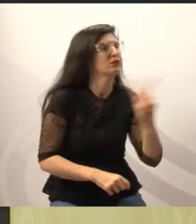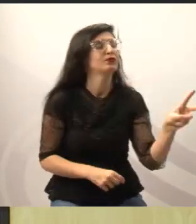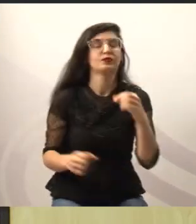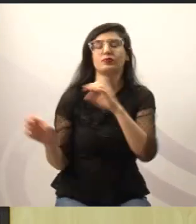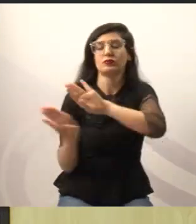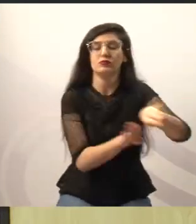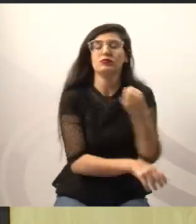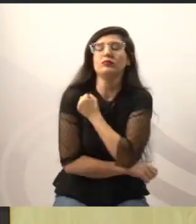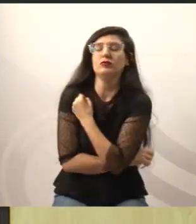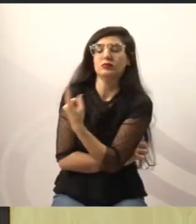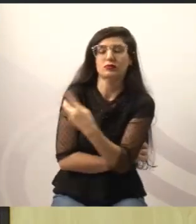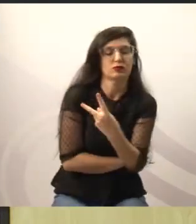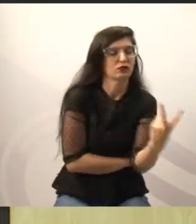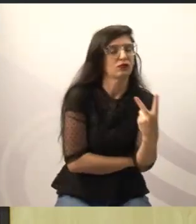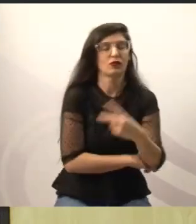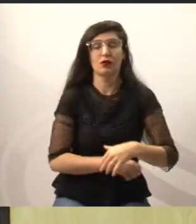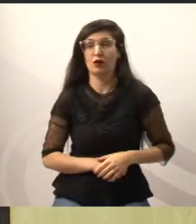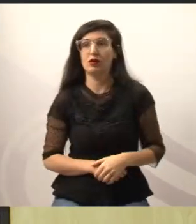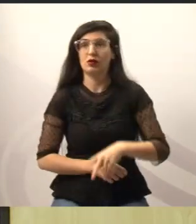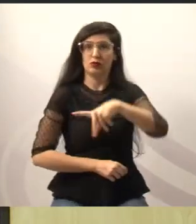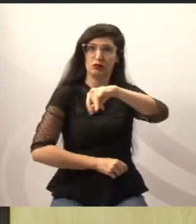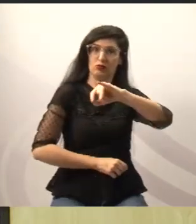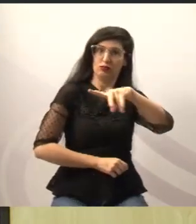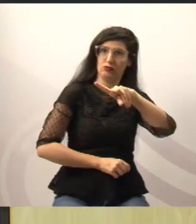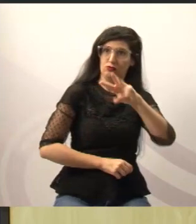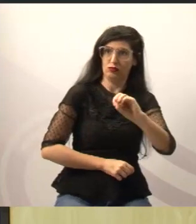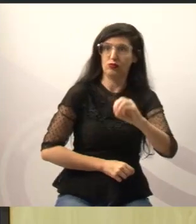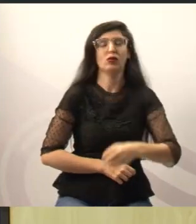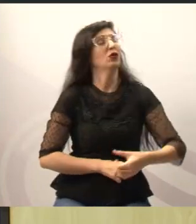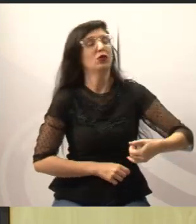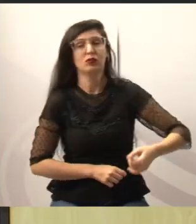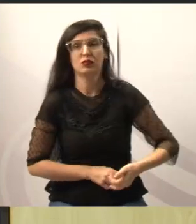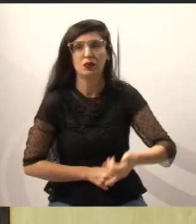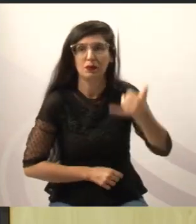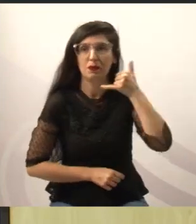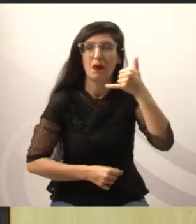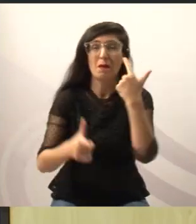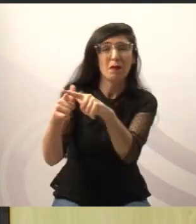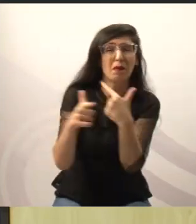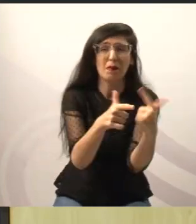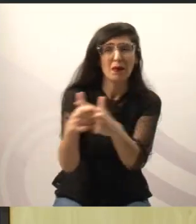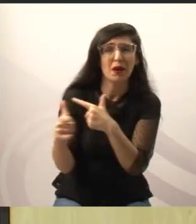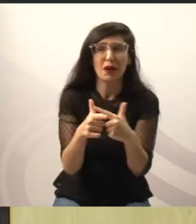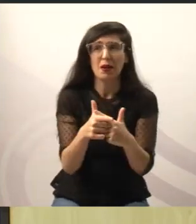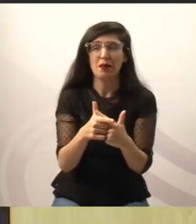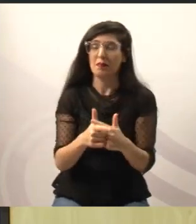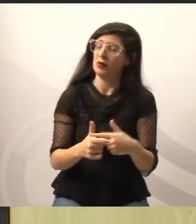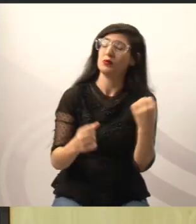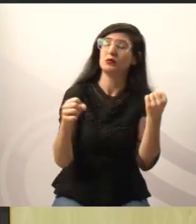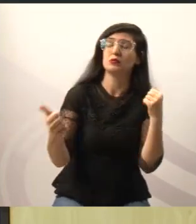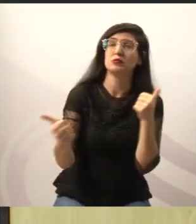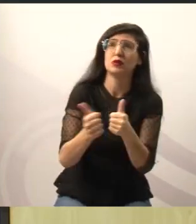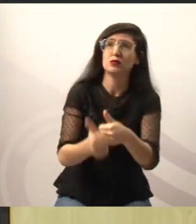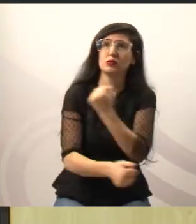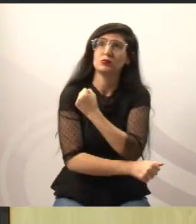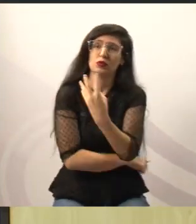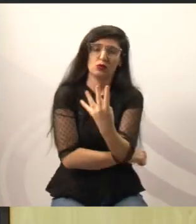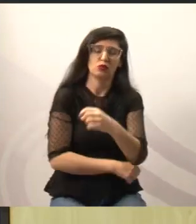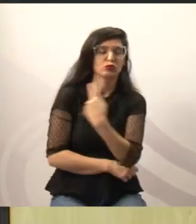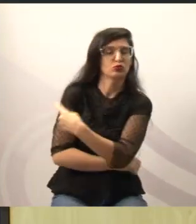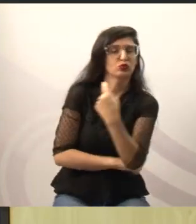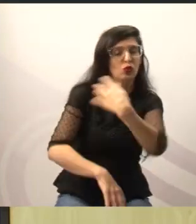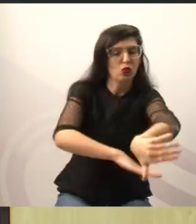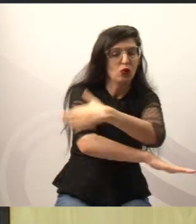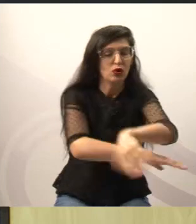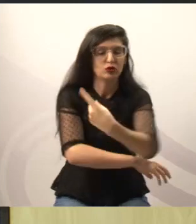A Vivo solicitando providências para solucionar problema enfrentado pelos moradores na altura do número 4 da Rua 12 de